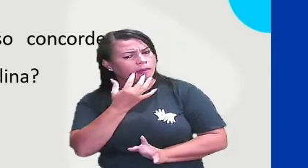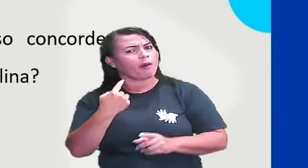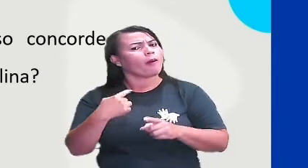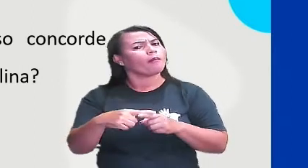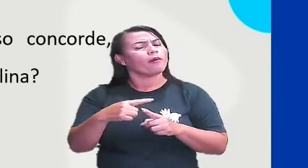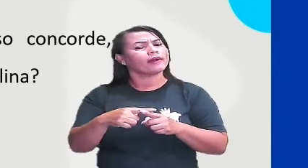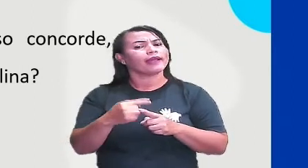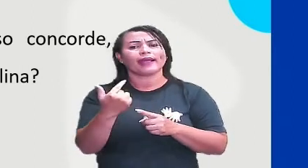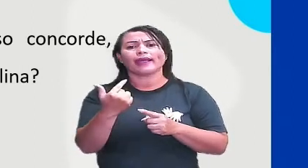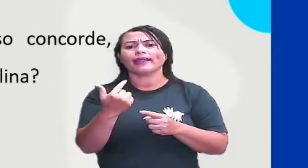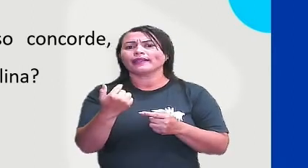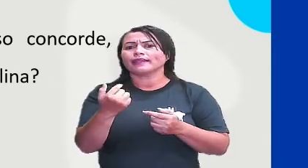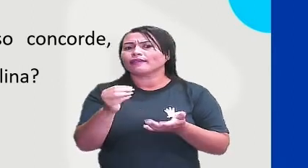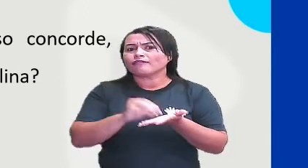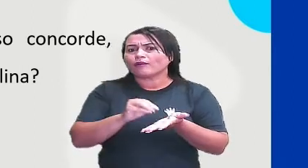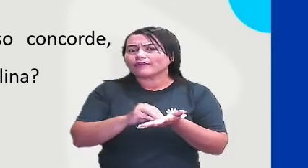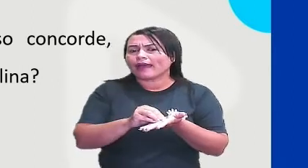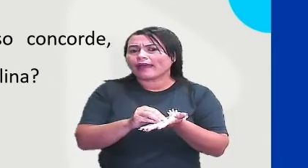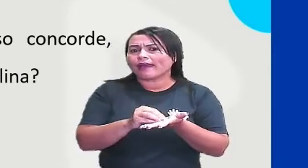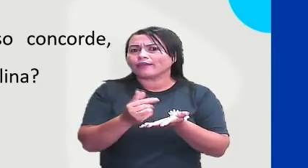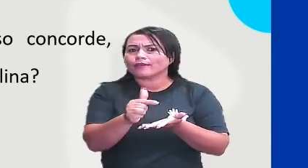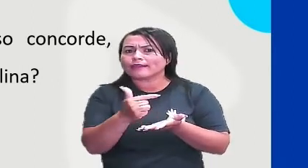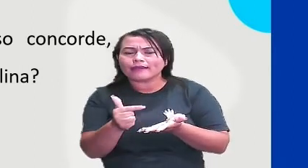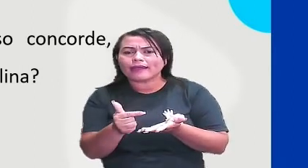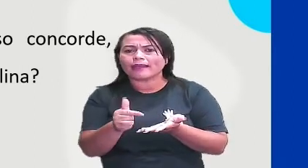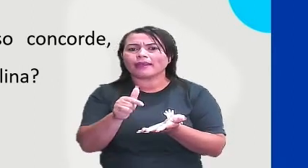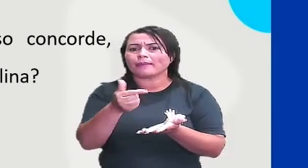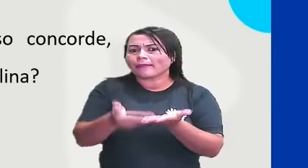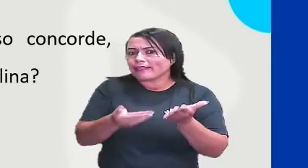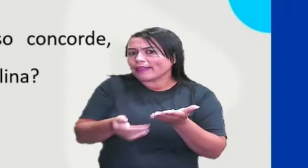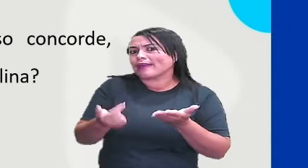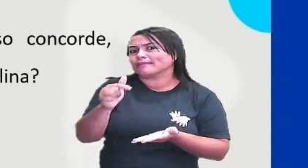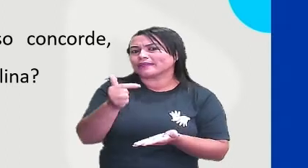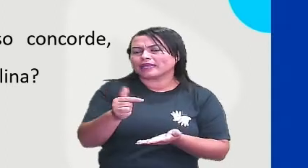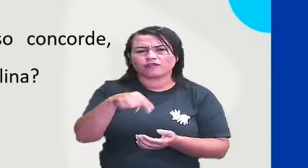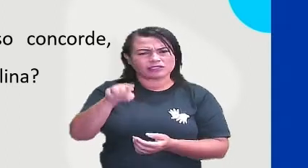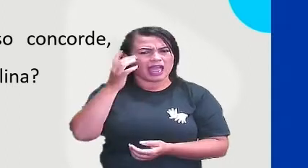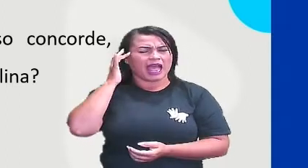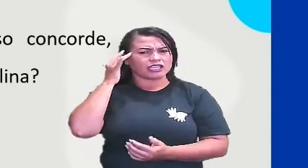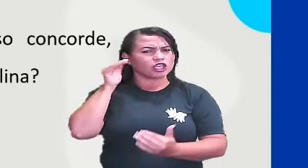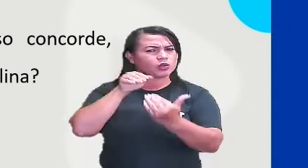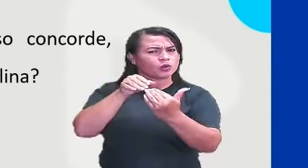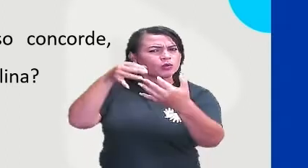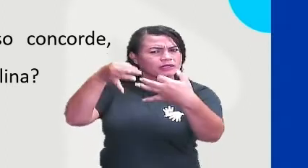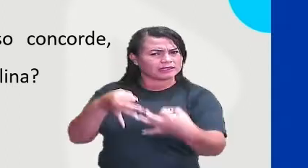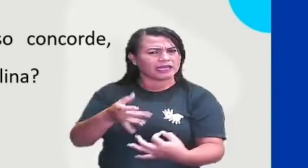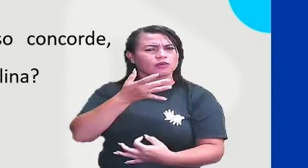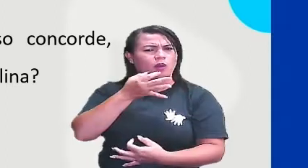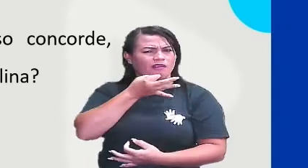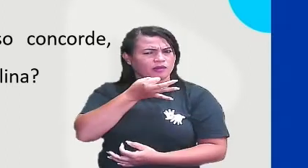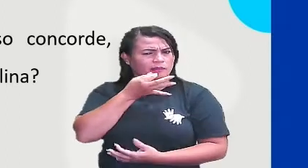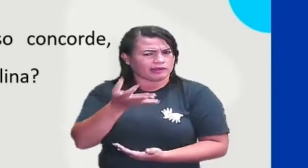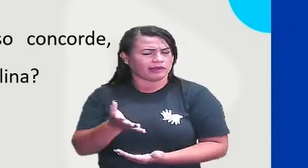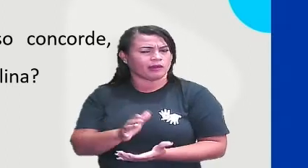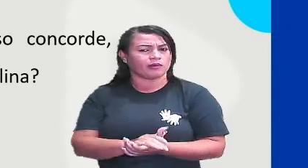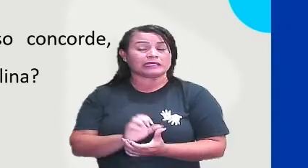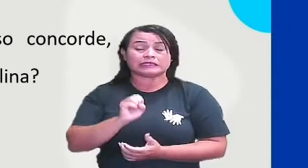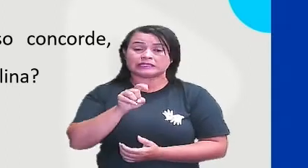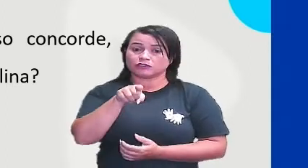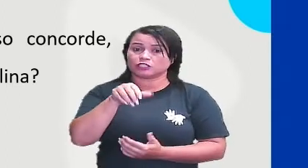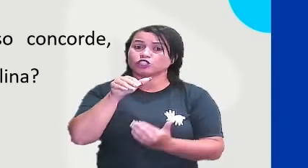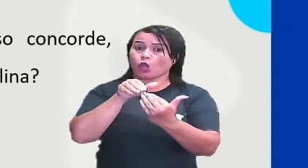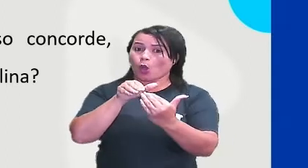haveria sobra de material. Você concorda com a afirmação do grupo? Caso